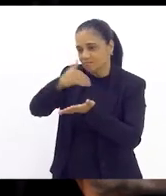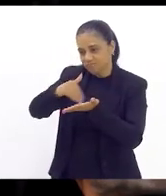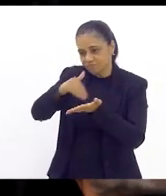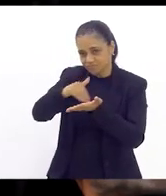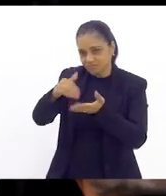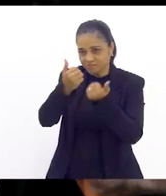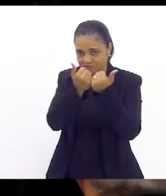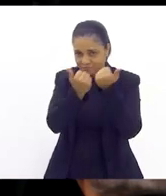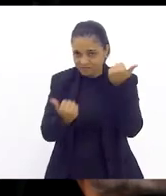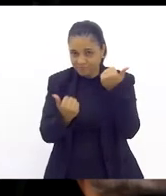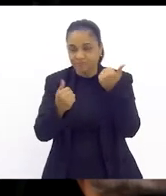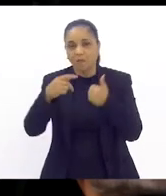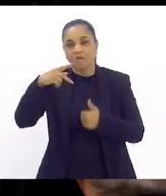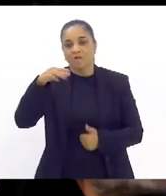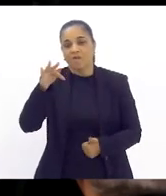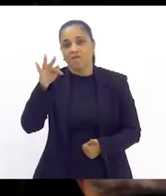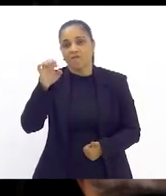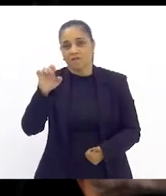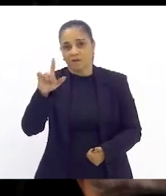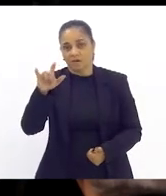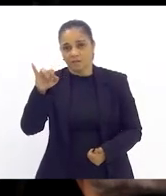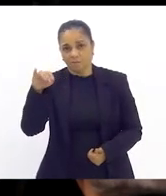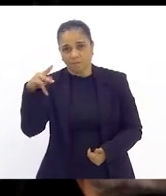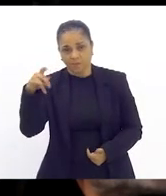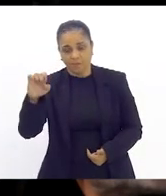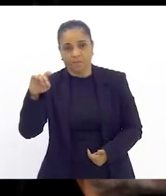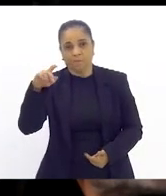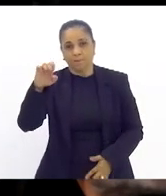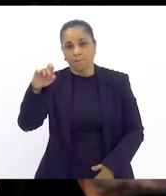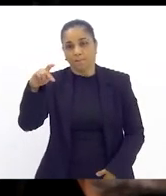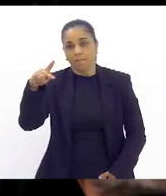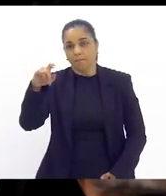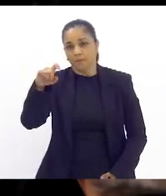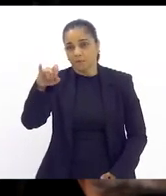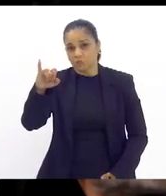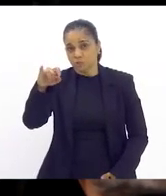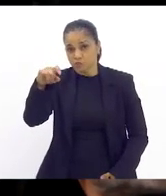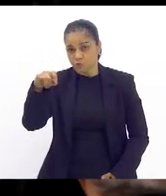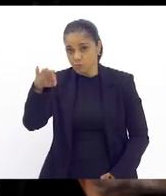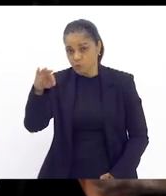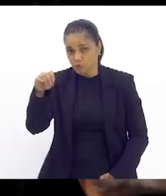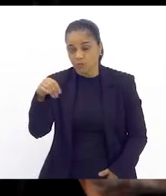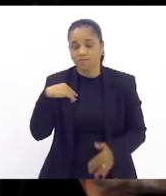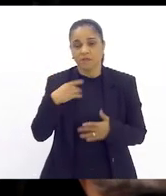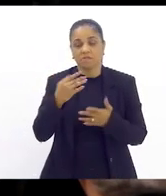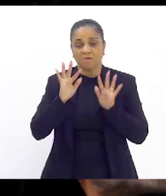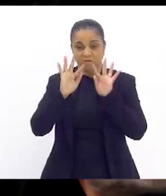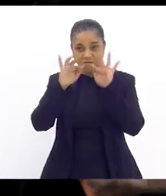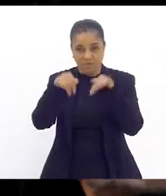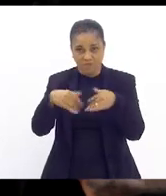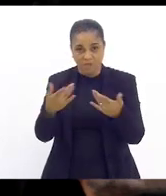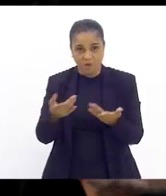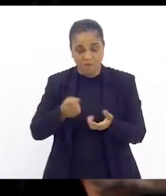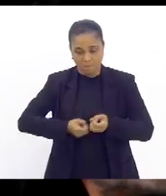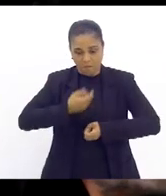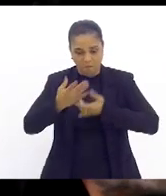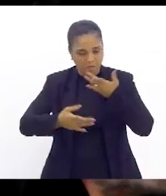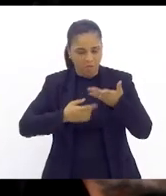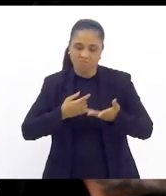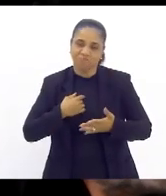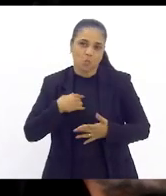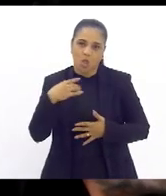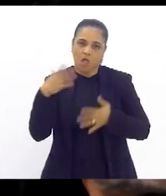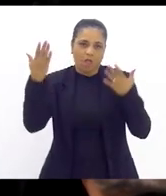Felipe Peixoto a minhas considerações de finais infelizmente não me alegra